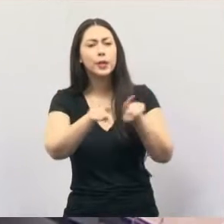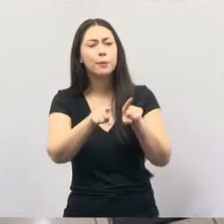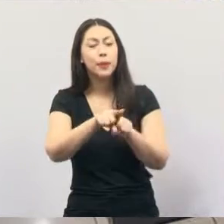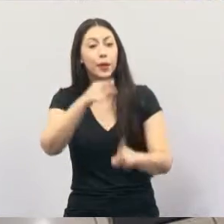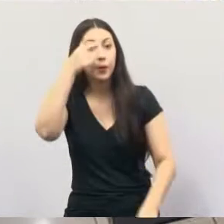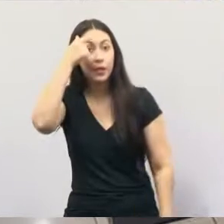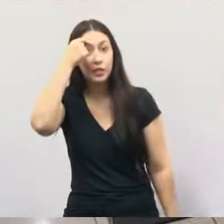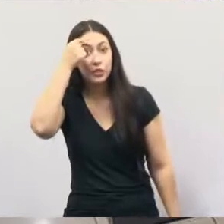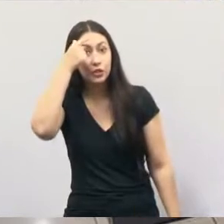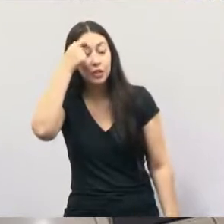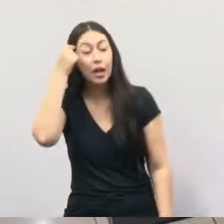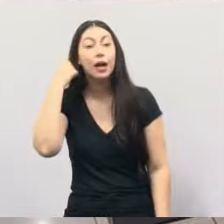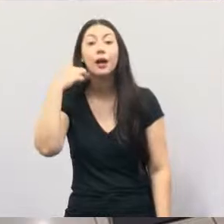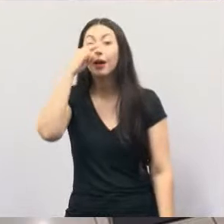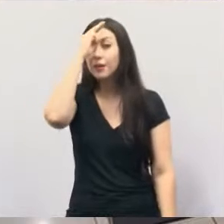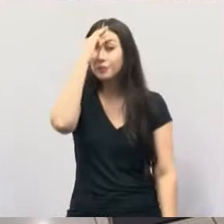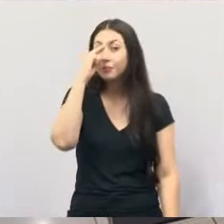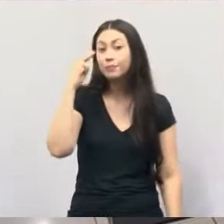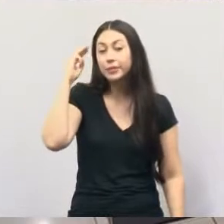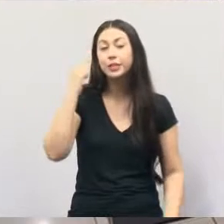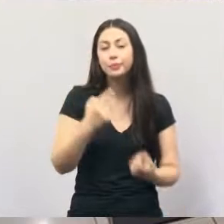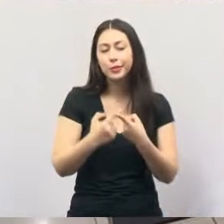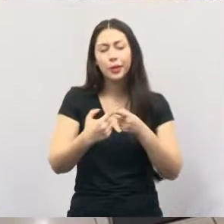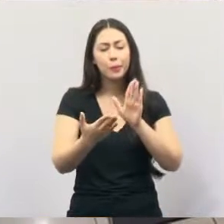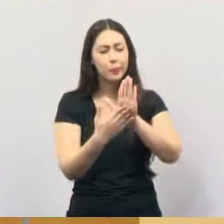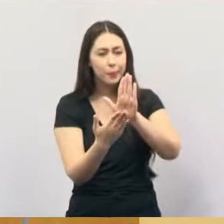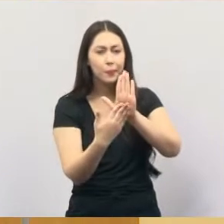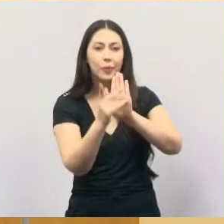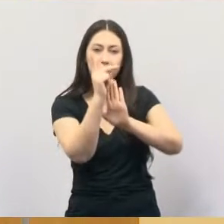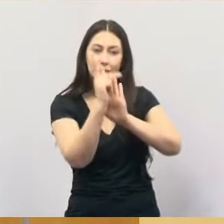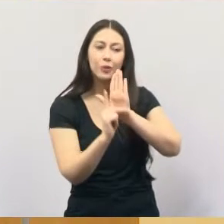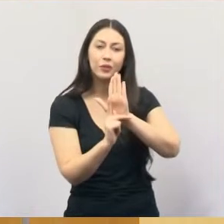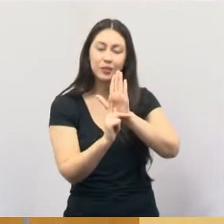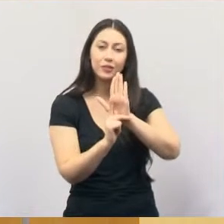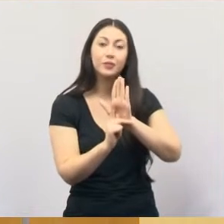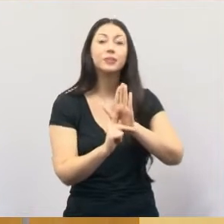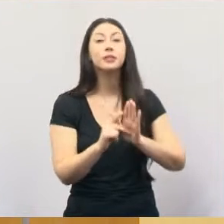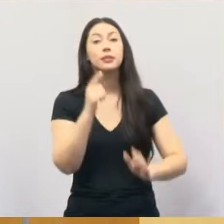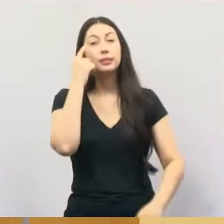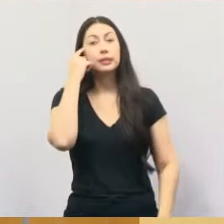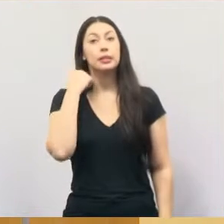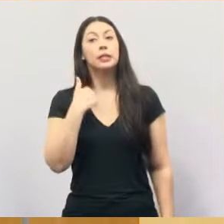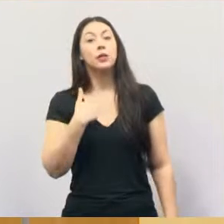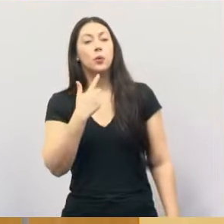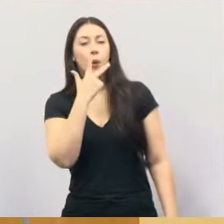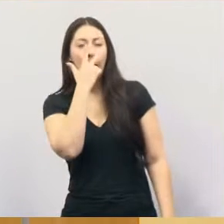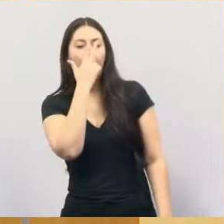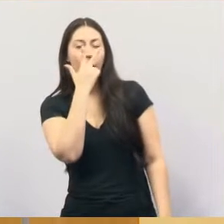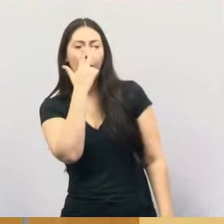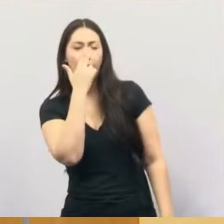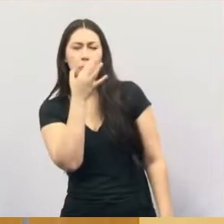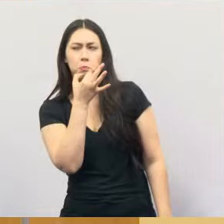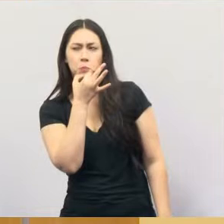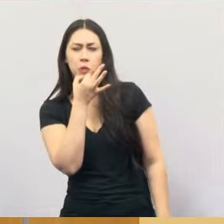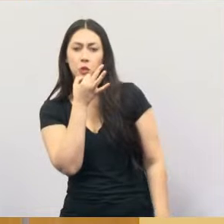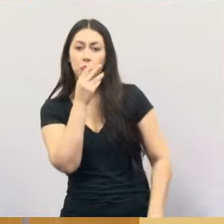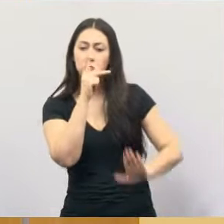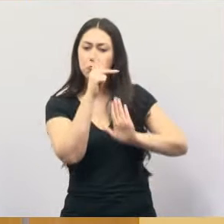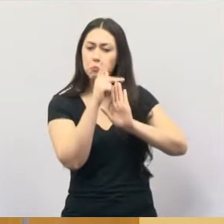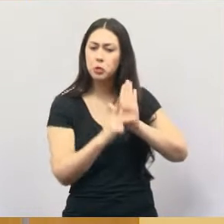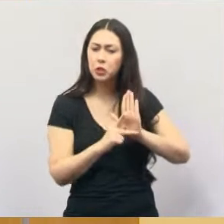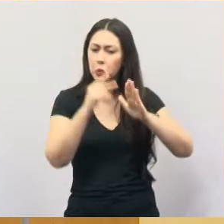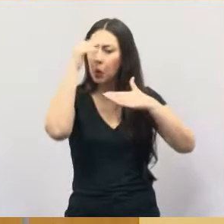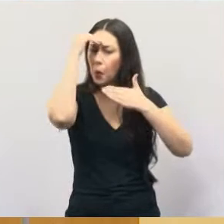Edgar Sasaki, a vereadora Maria Amélia pela propositura do projeto, e acho um projeto que concede uma